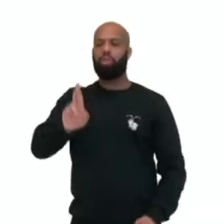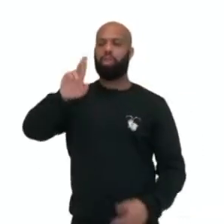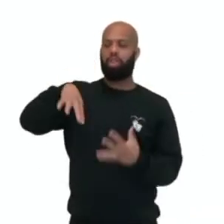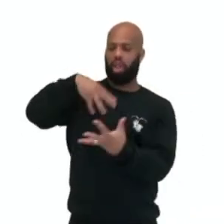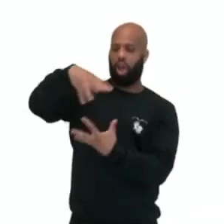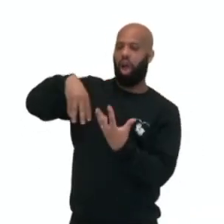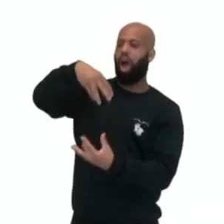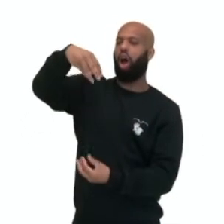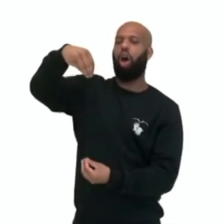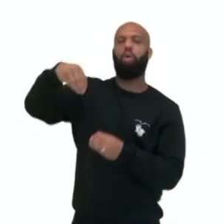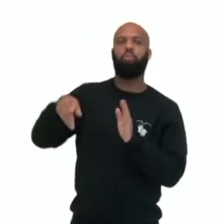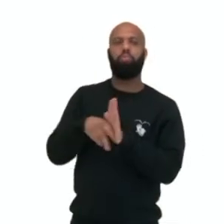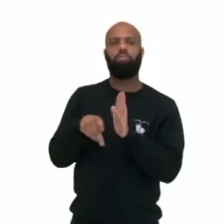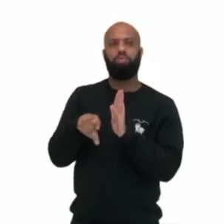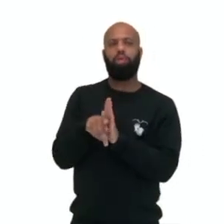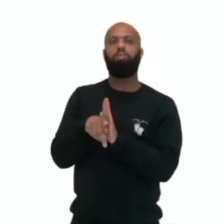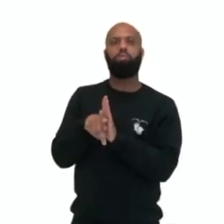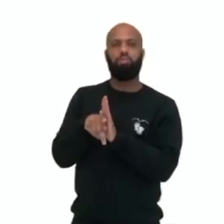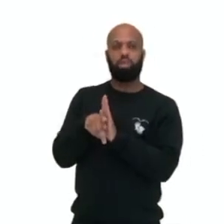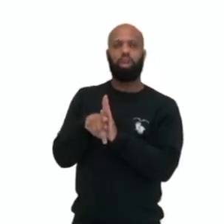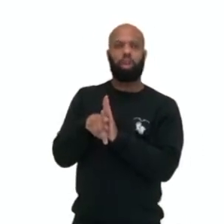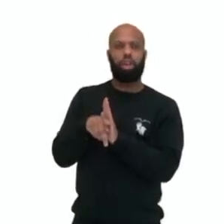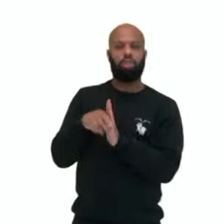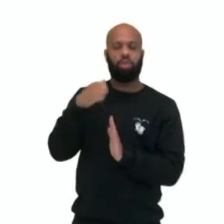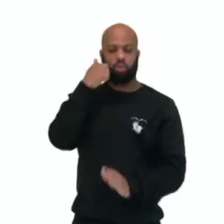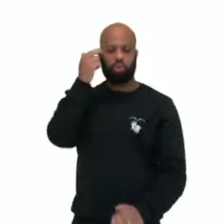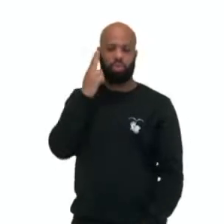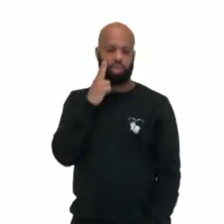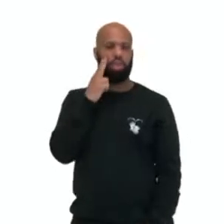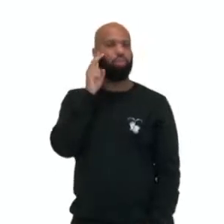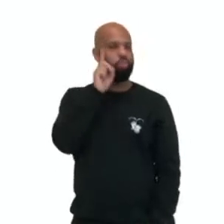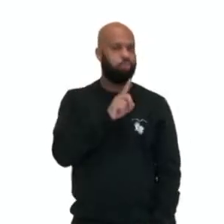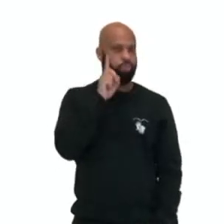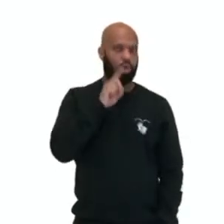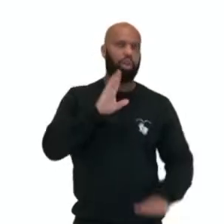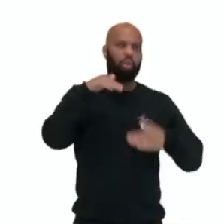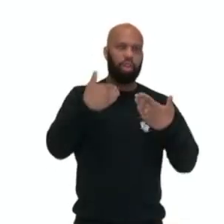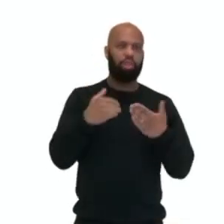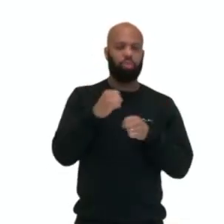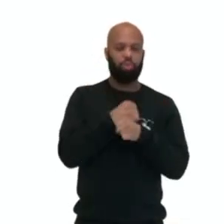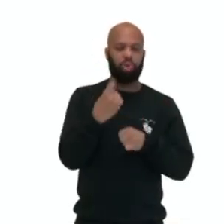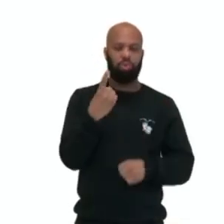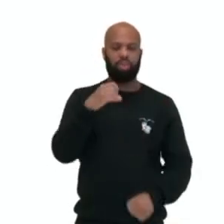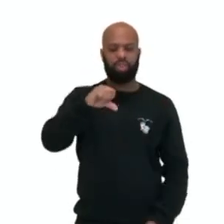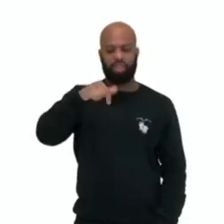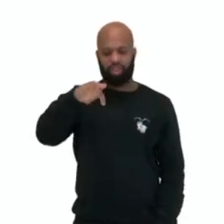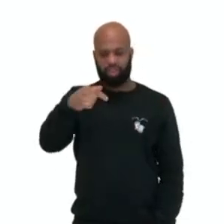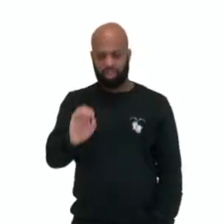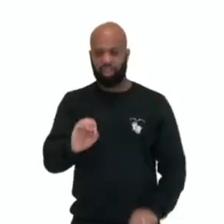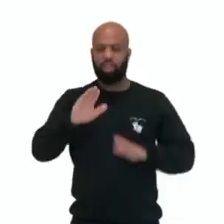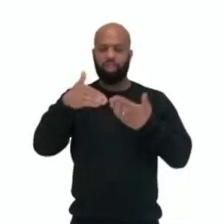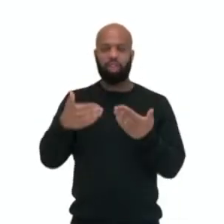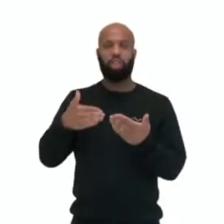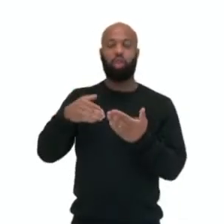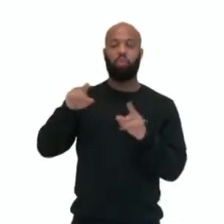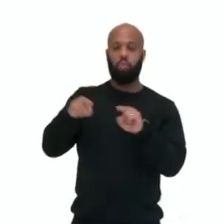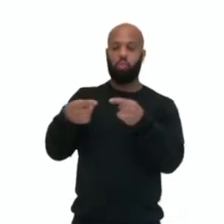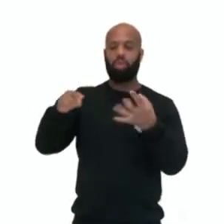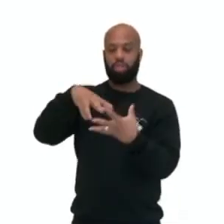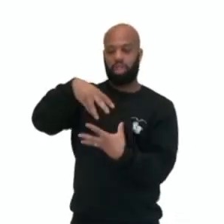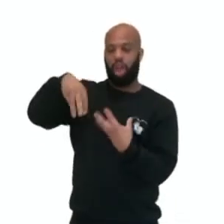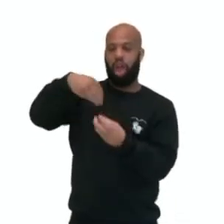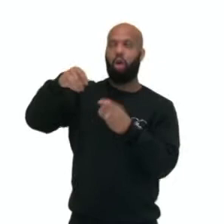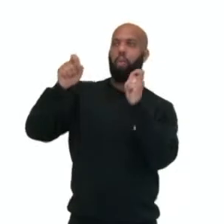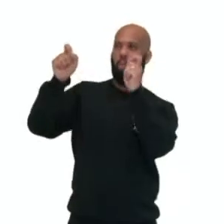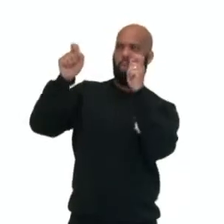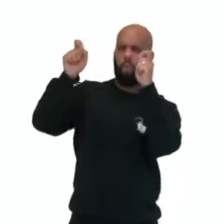negros americanos, tá? Na década de 70, o soul passa a ser a música de protesto dos